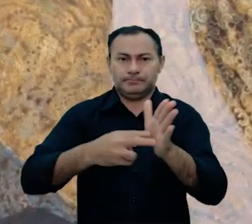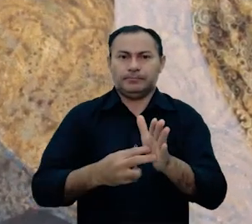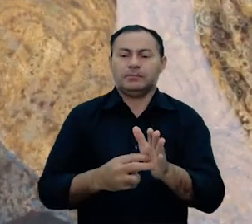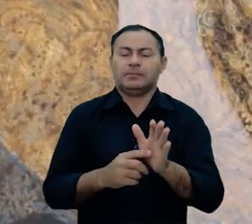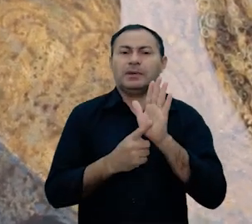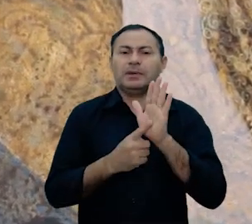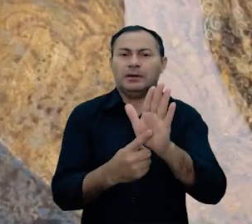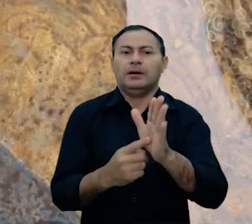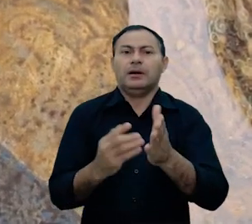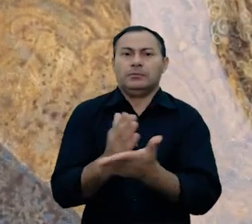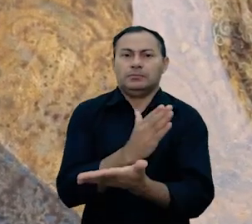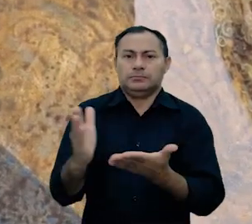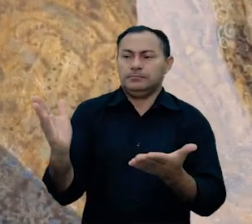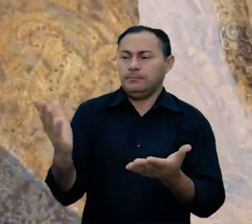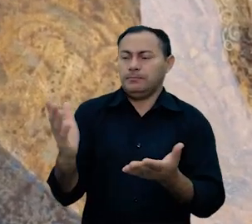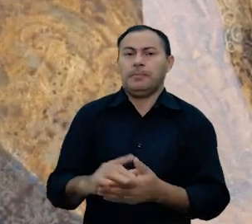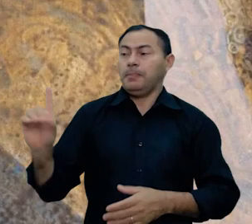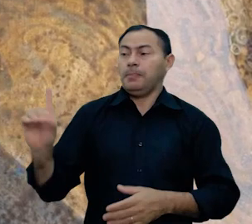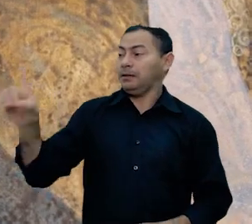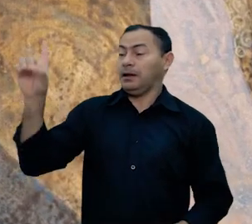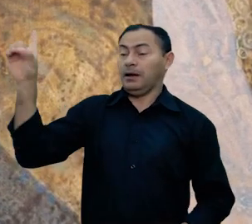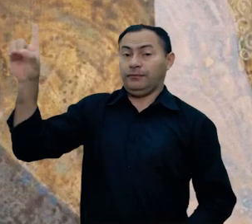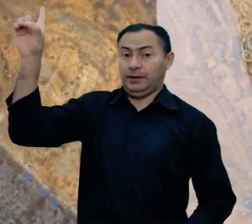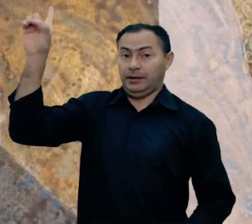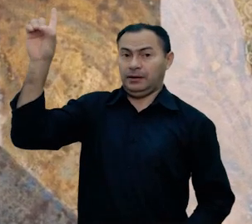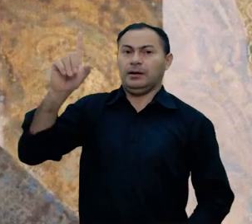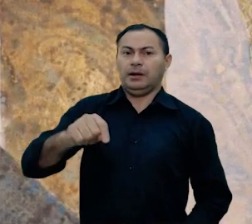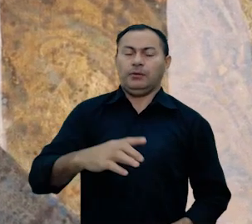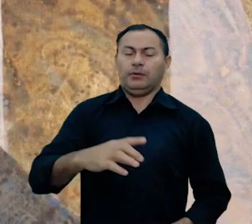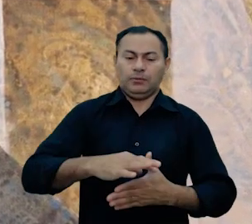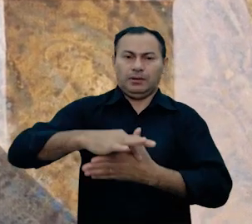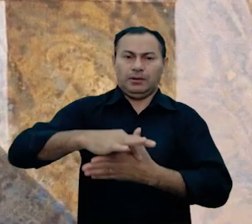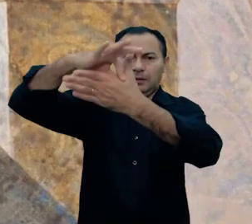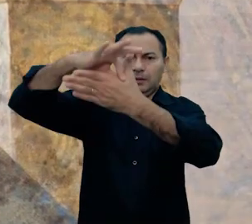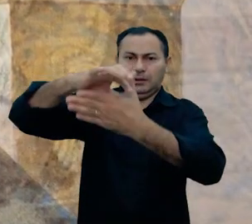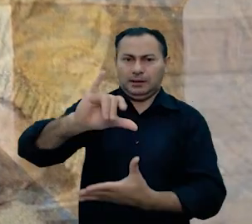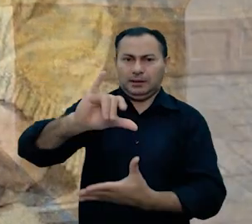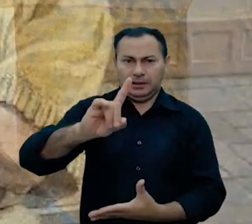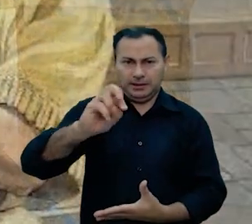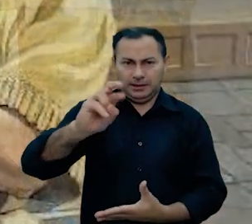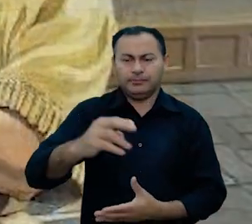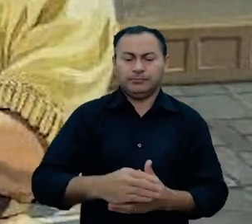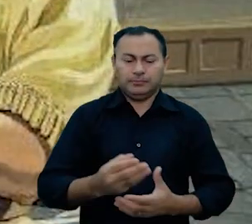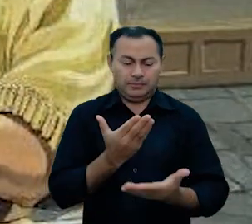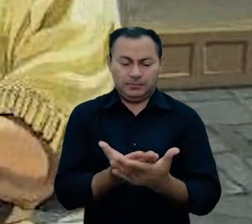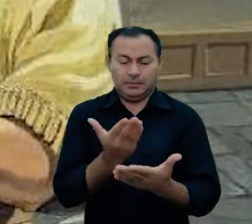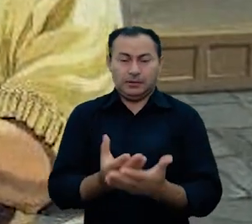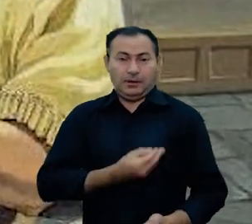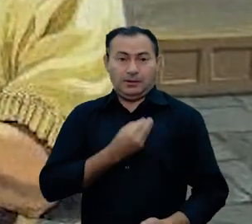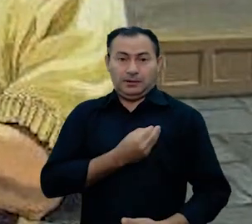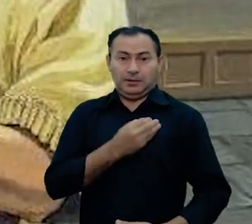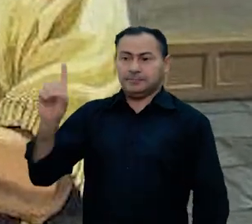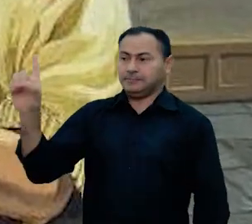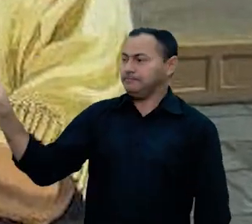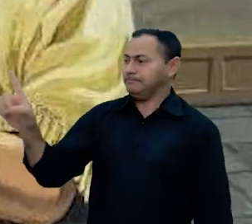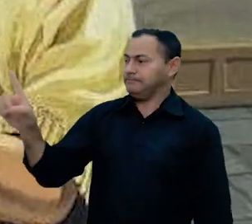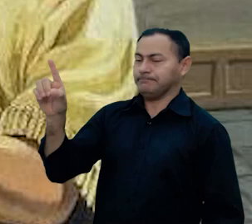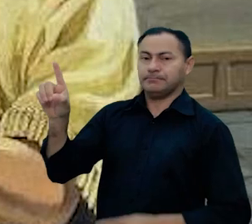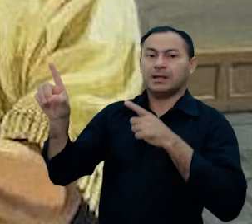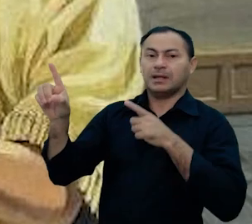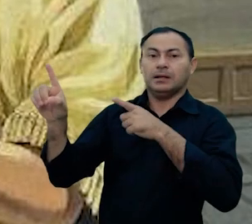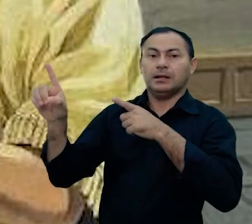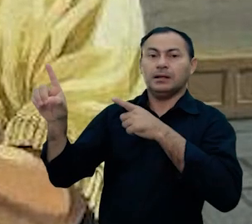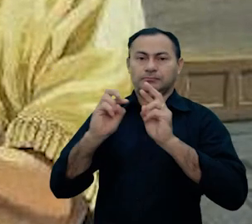definição, constatamos que certamente Davi era um líder. Quando estudamos a vida de Davi, observamos que ele tinha